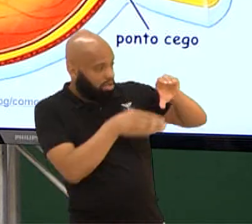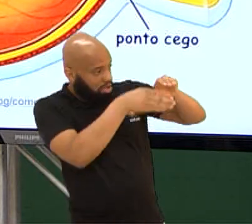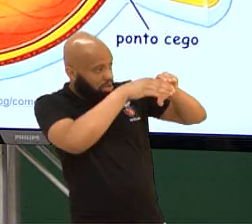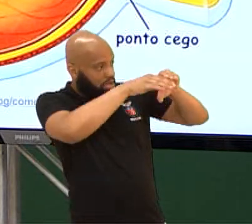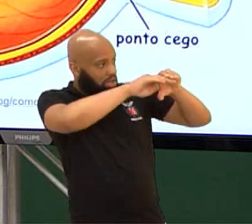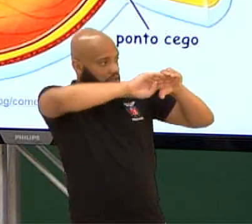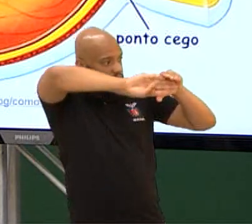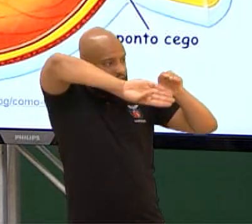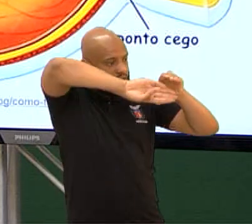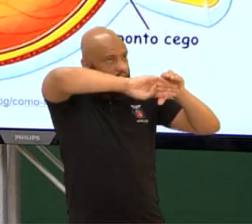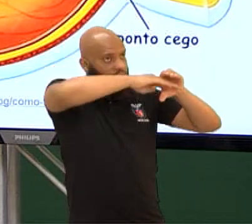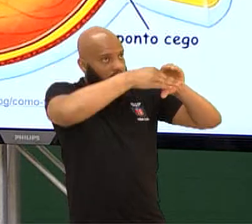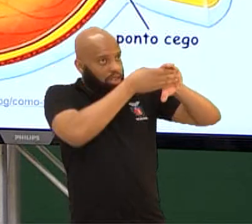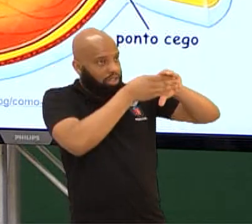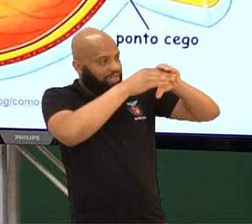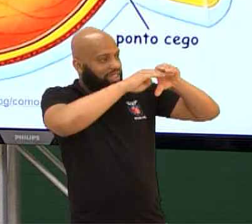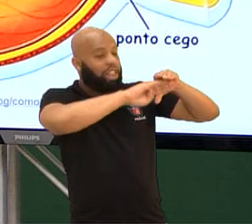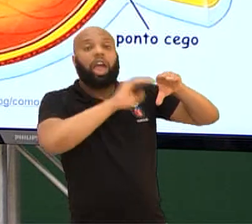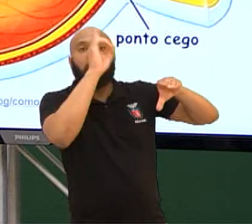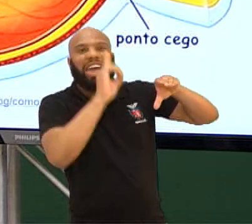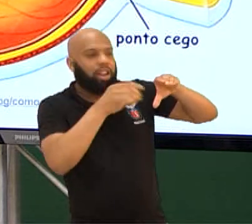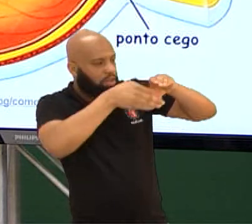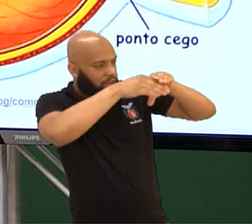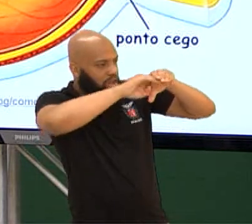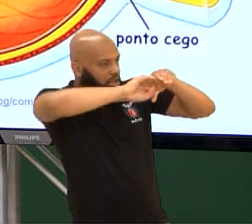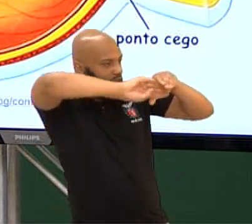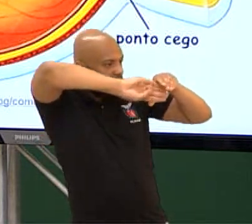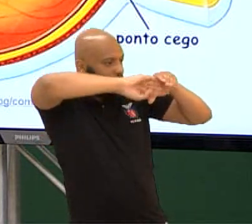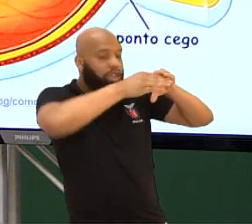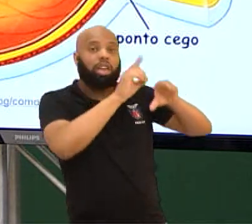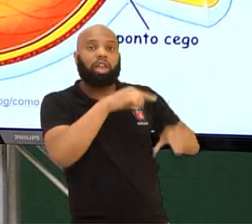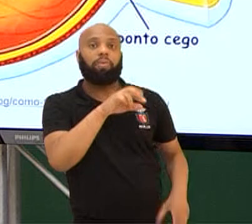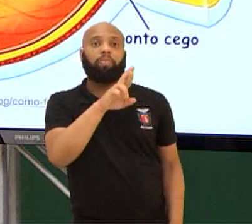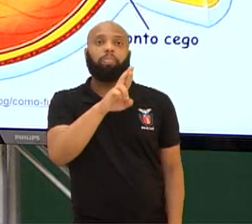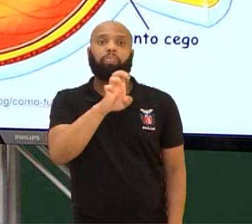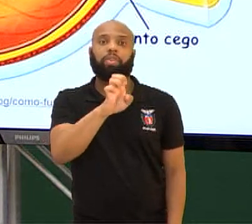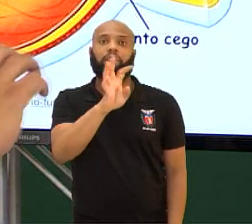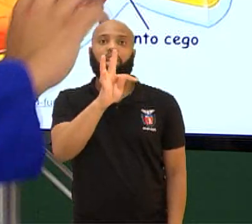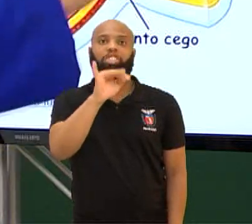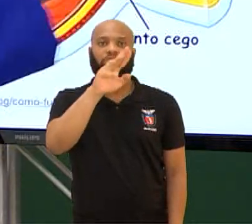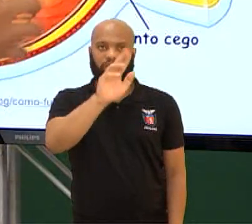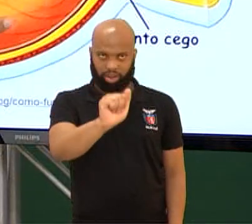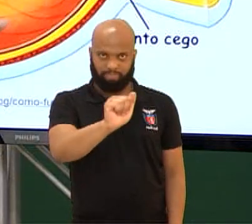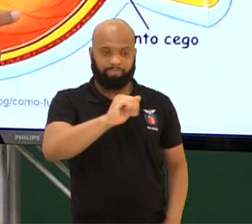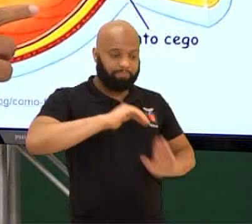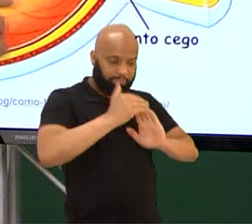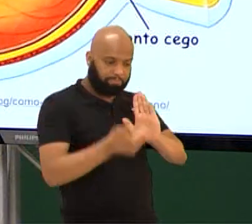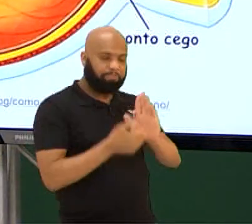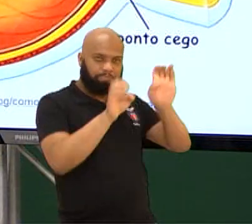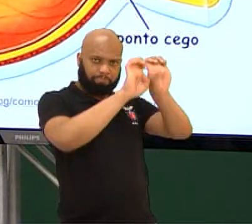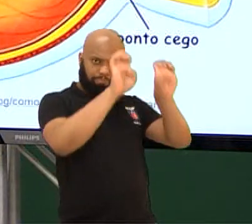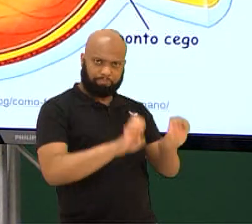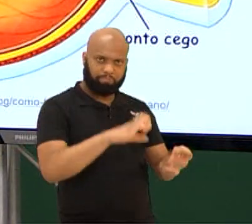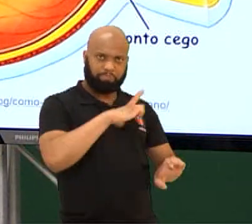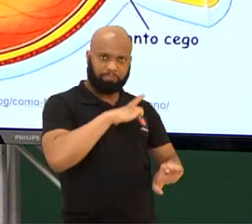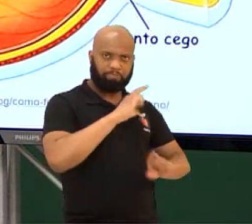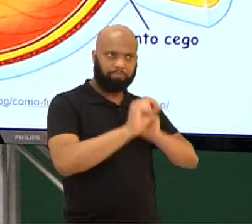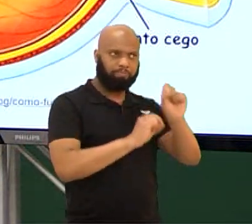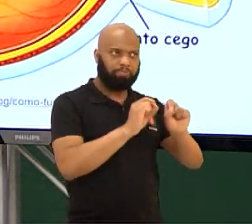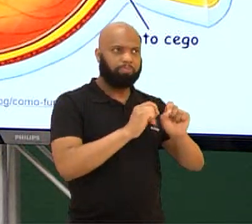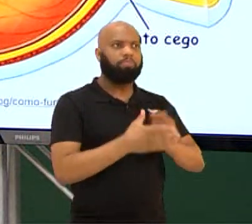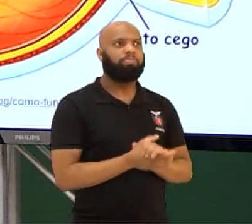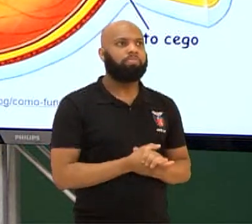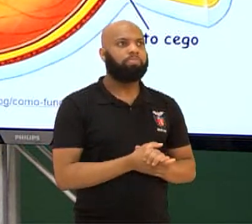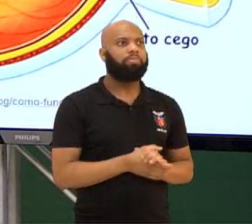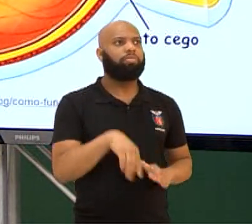concentração visual e aí você consegue ter uma definição da sua imagem, certo? Então, toda essa estrutura que passa aqui com uma ideia do humor vítreo, por